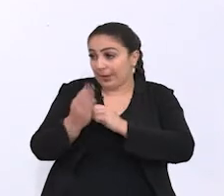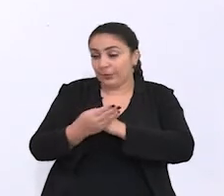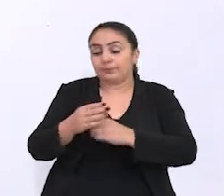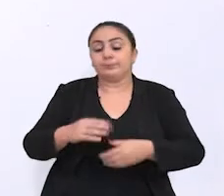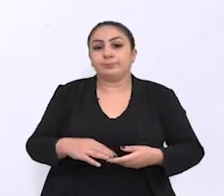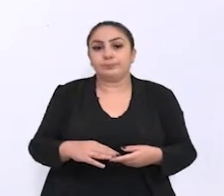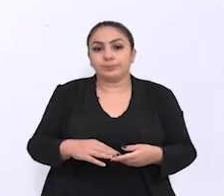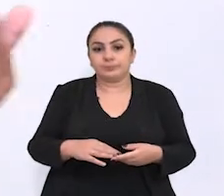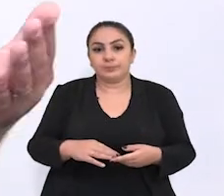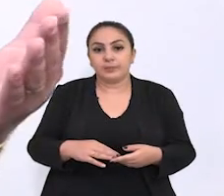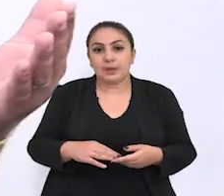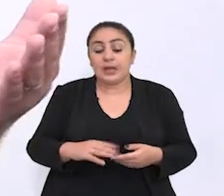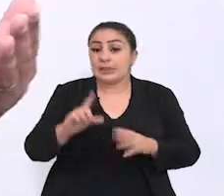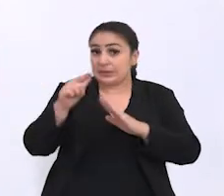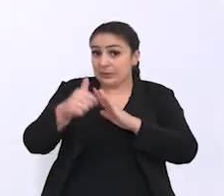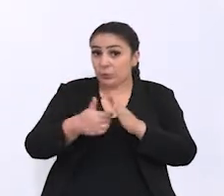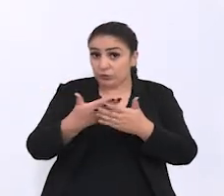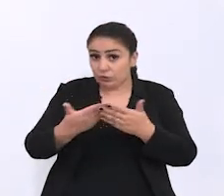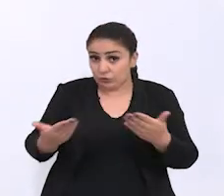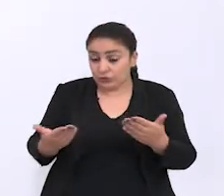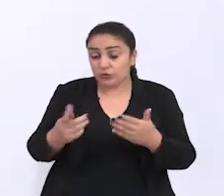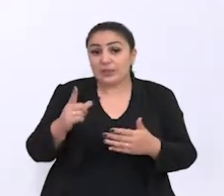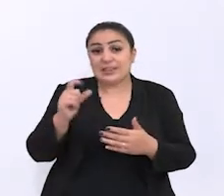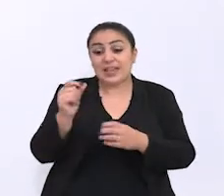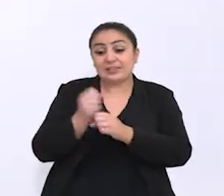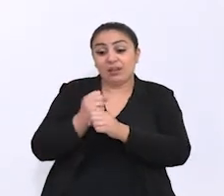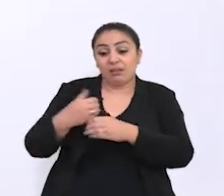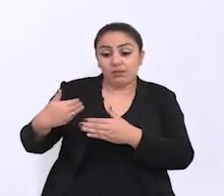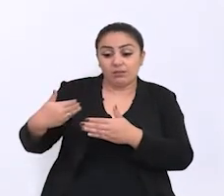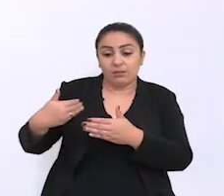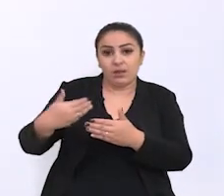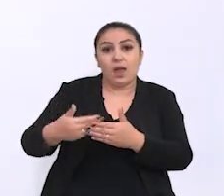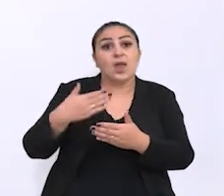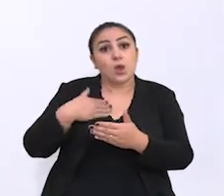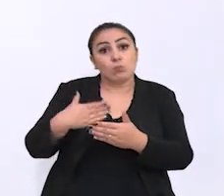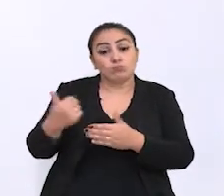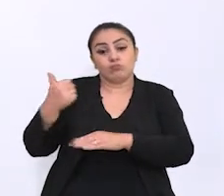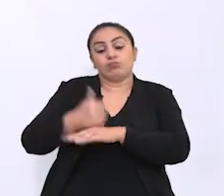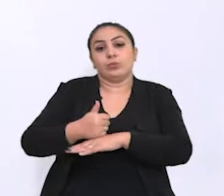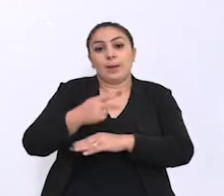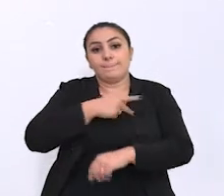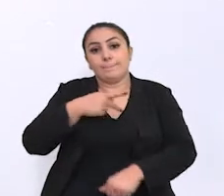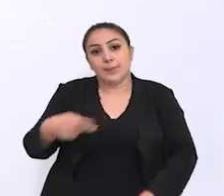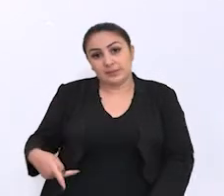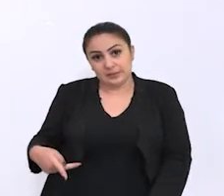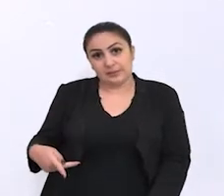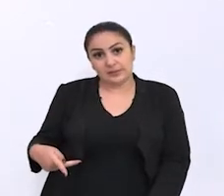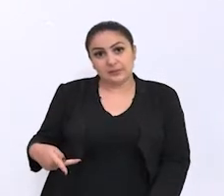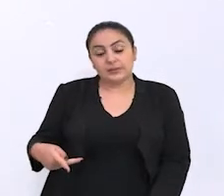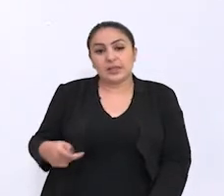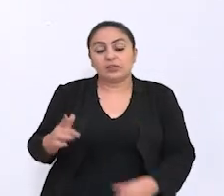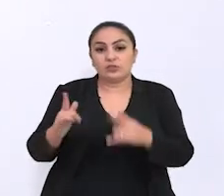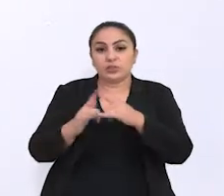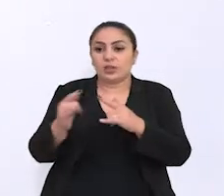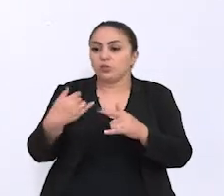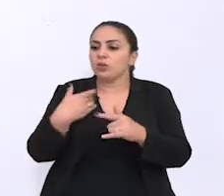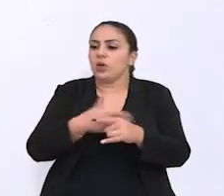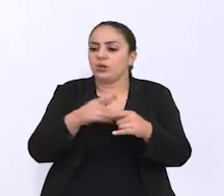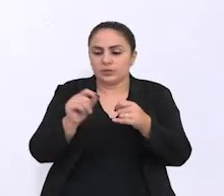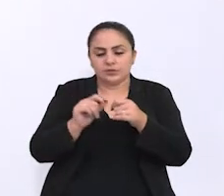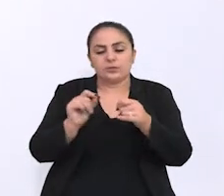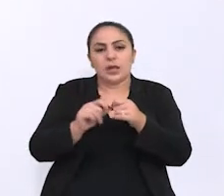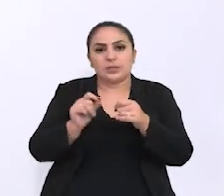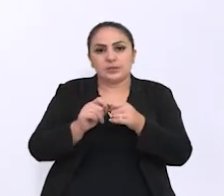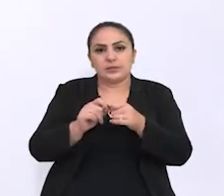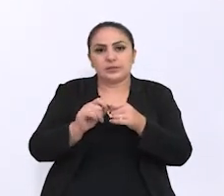do bairro, né? E após isso, de 10 anos para cá, eu assumi a presidência dessa entidade, né? Onde a gente